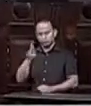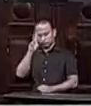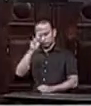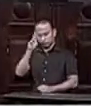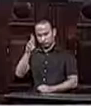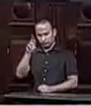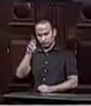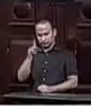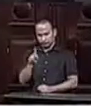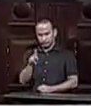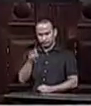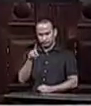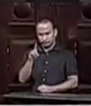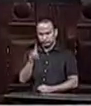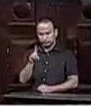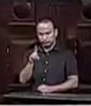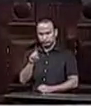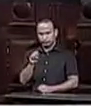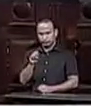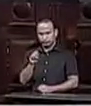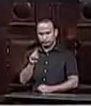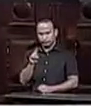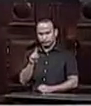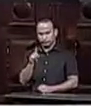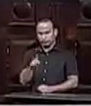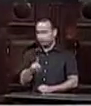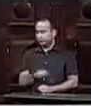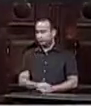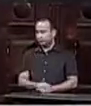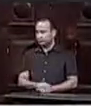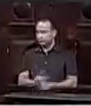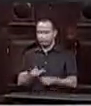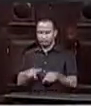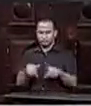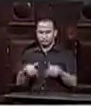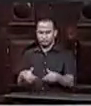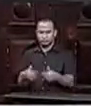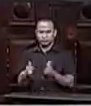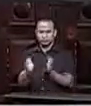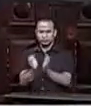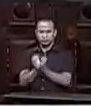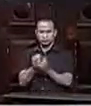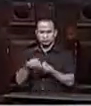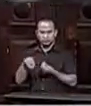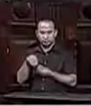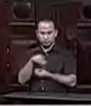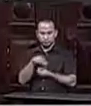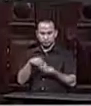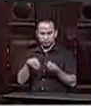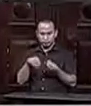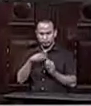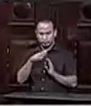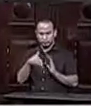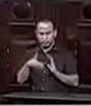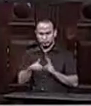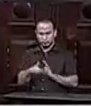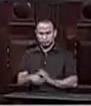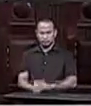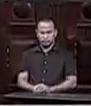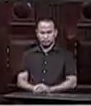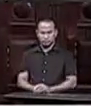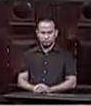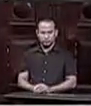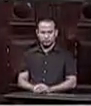e o partido apoia integralmente e faz parte dessa frente parlamentar,